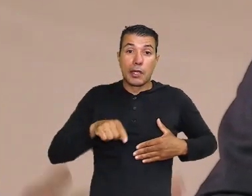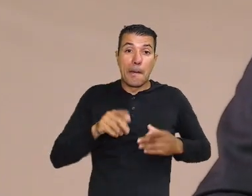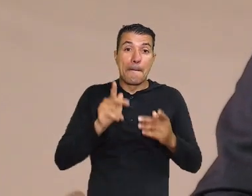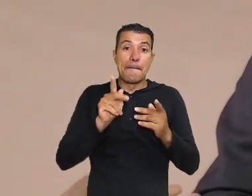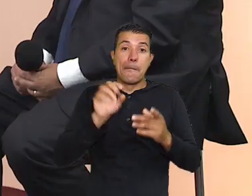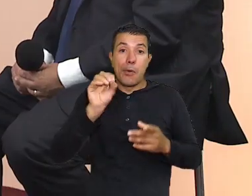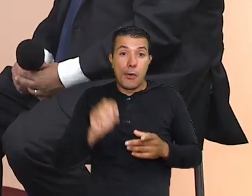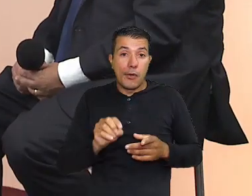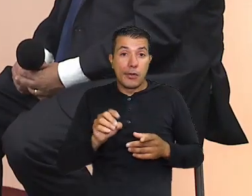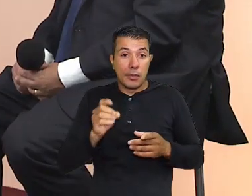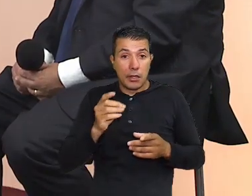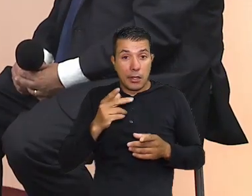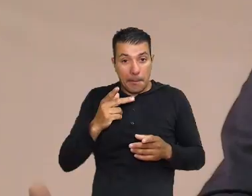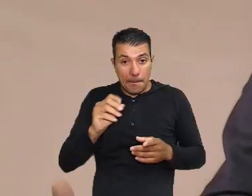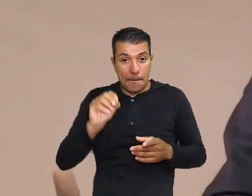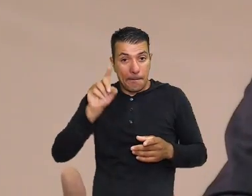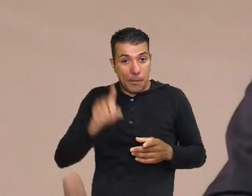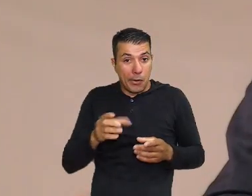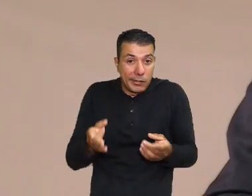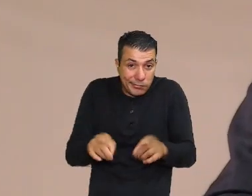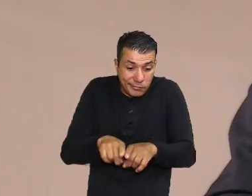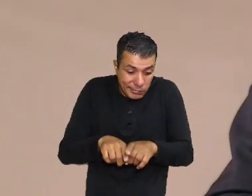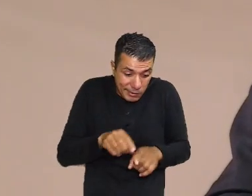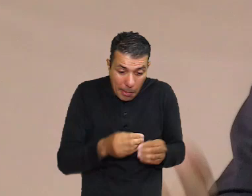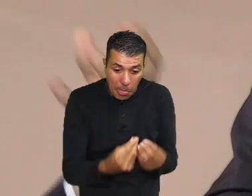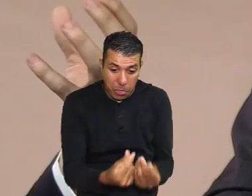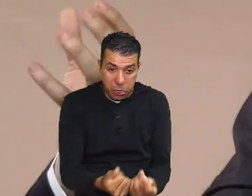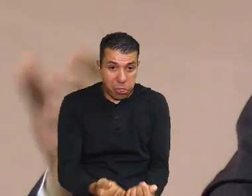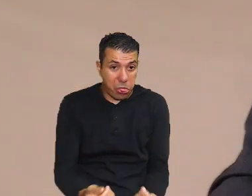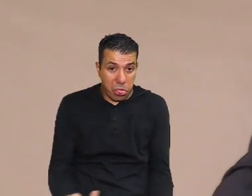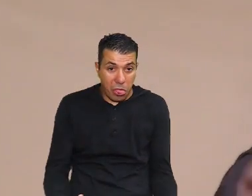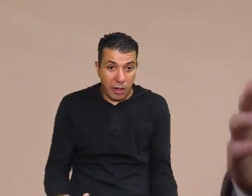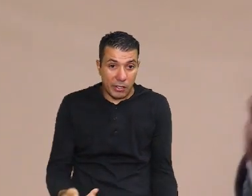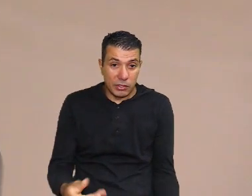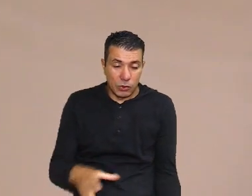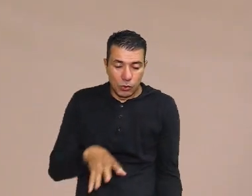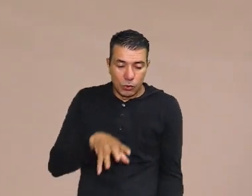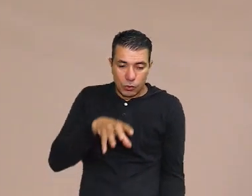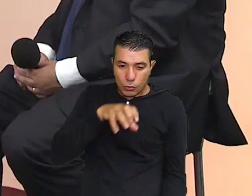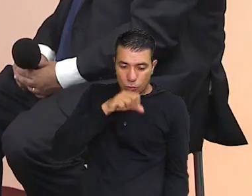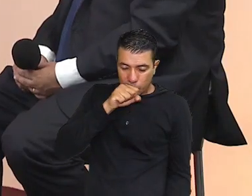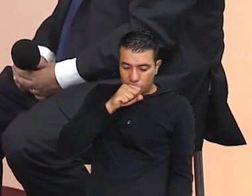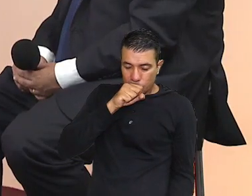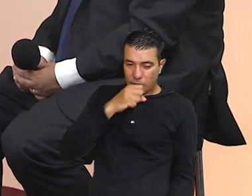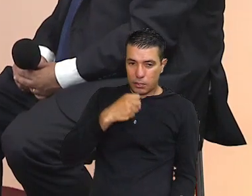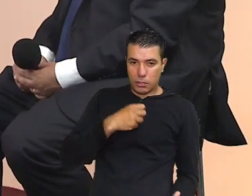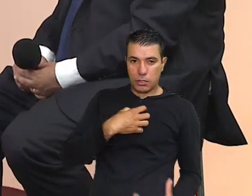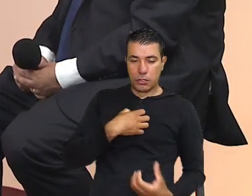pó. E o fôlego de vida volta para Deus. Ou seja, pastor, quebra-se